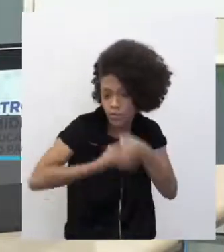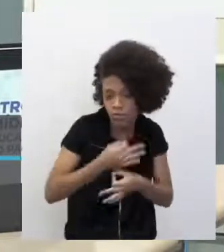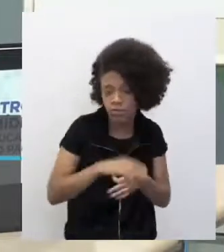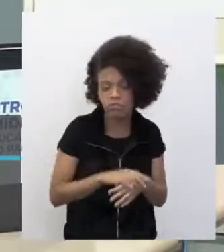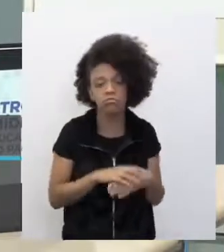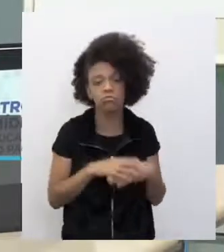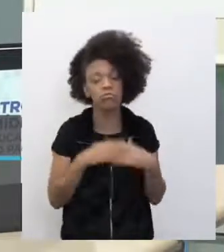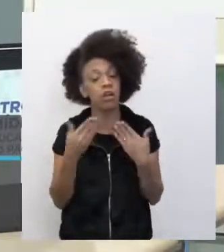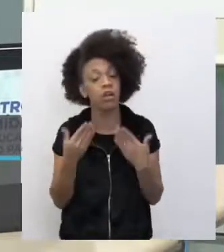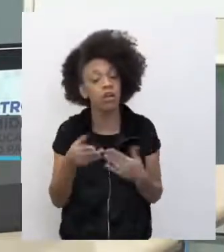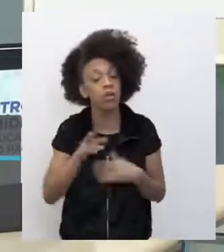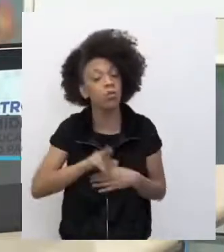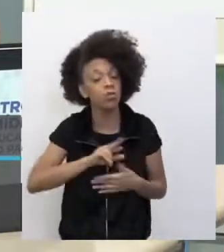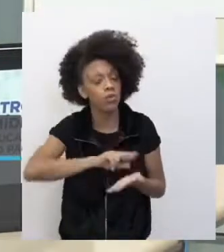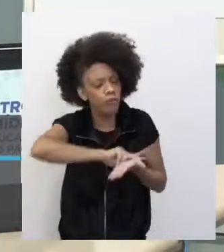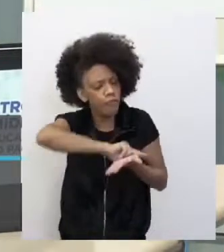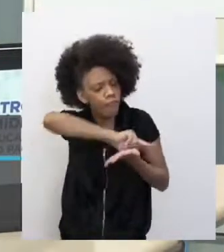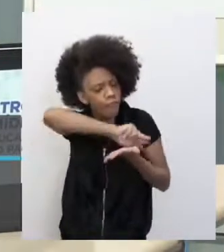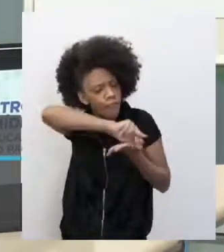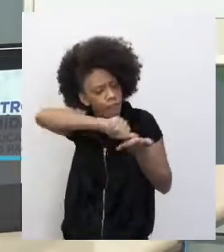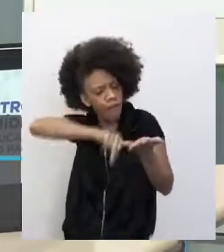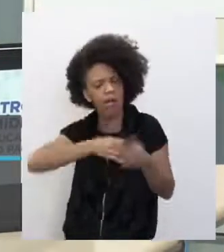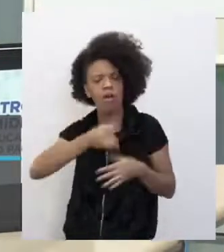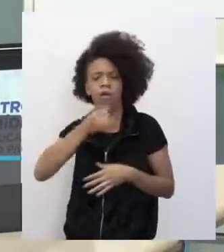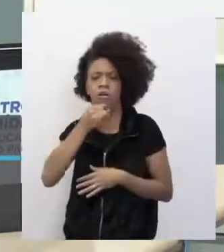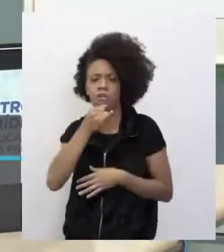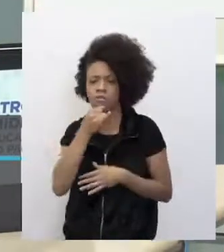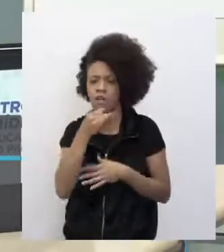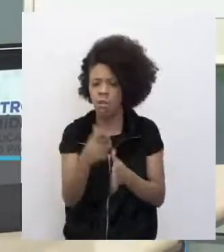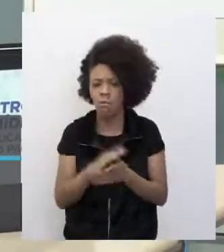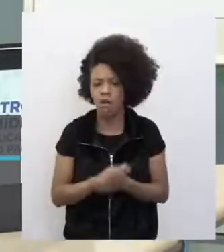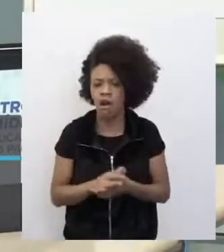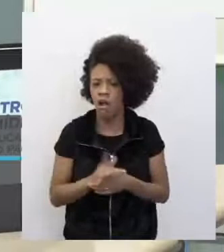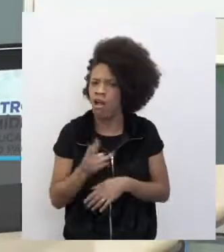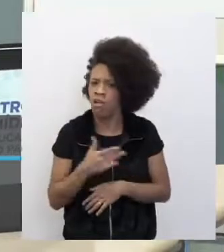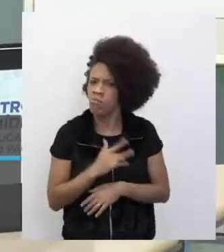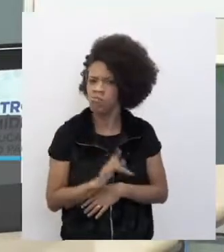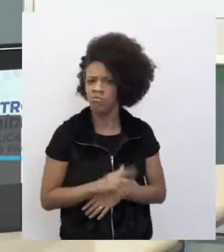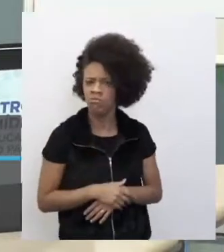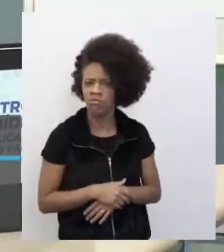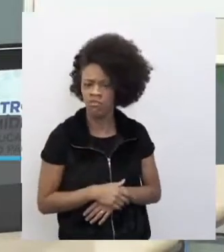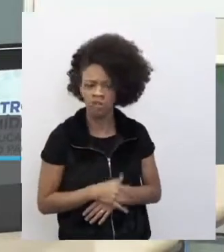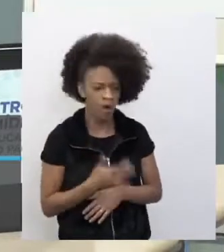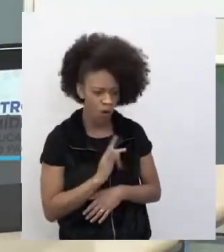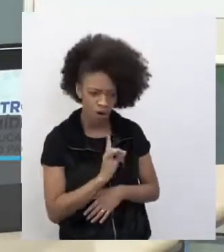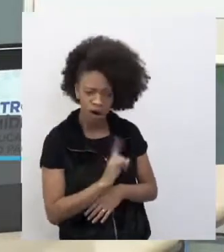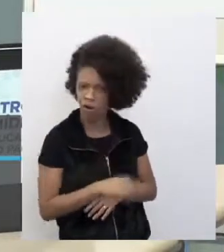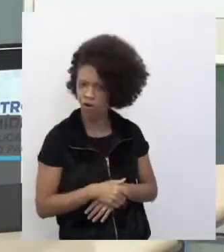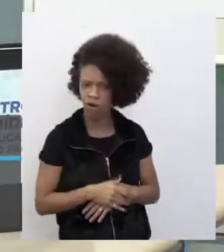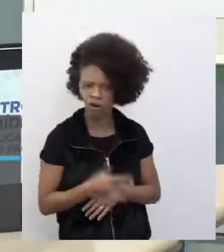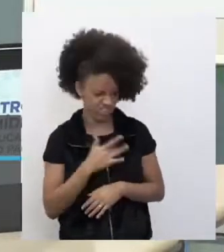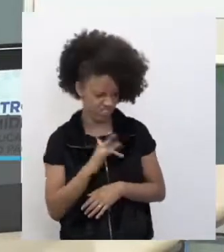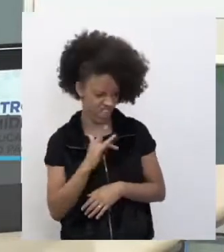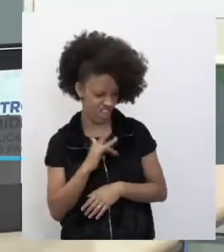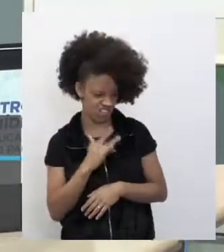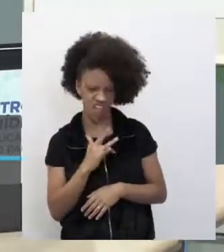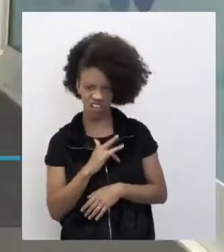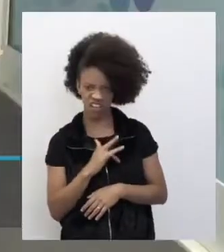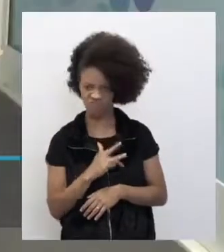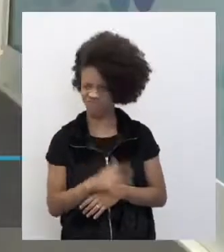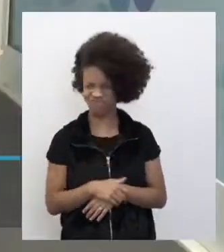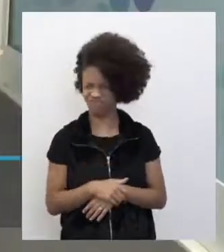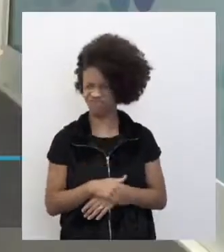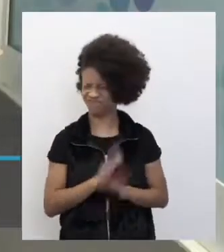ela utiliza vários exemplos para mostrar, gente, ele não é coitado. Né? Esse termo coitado é muito ruim, não é? A